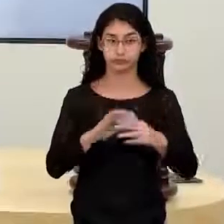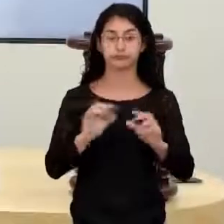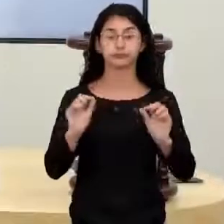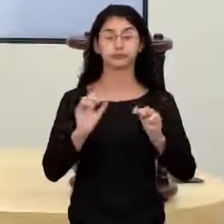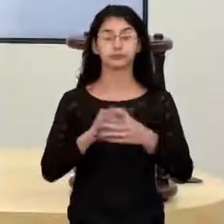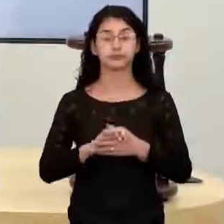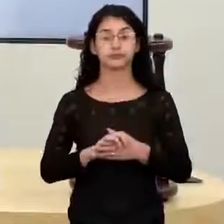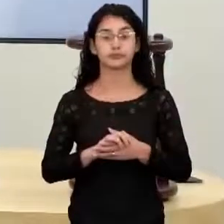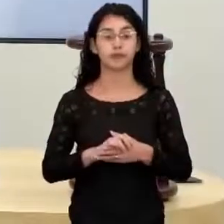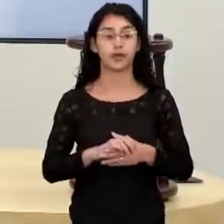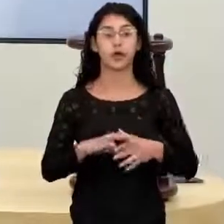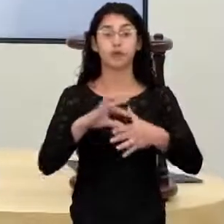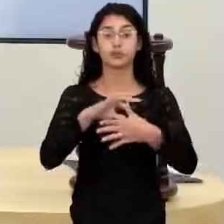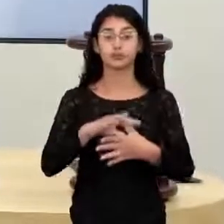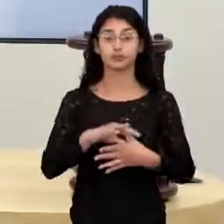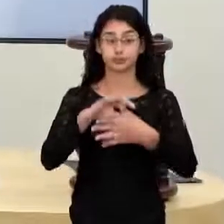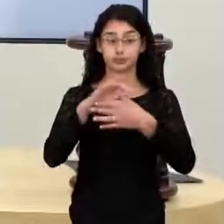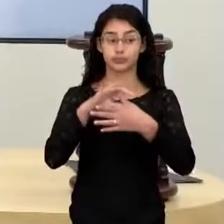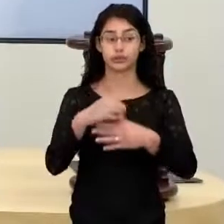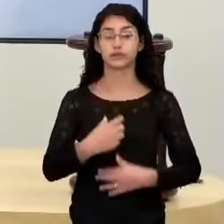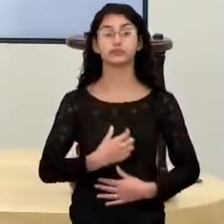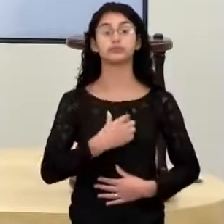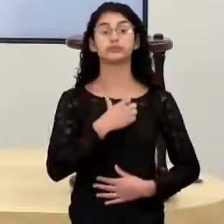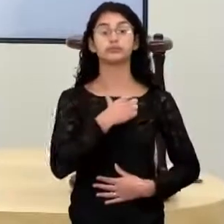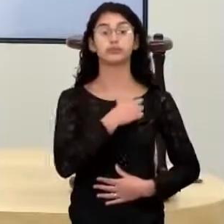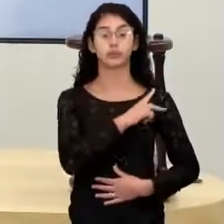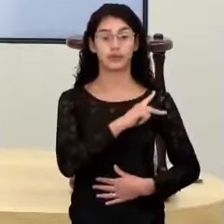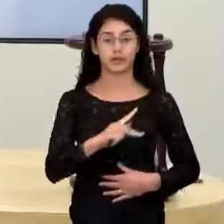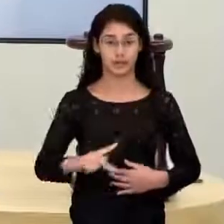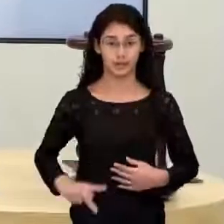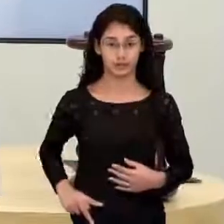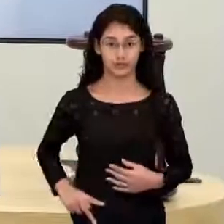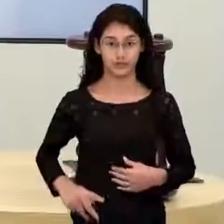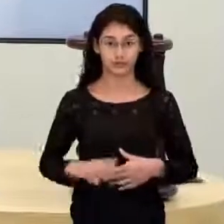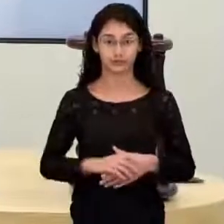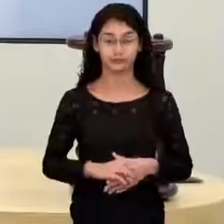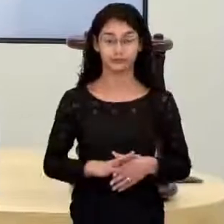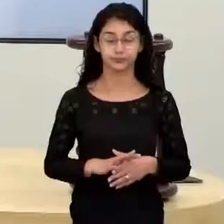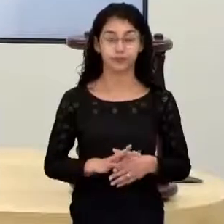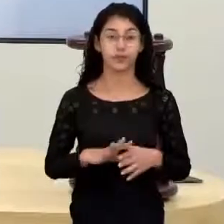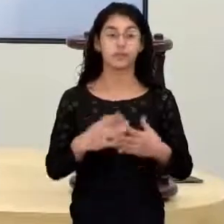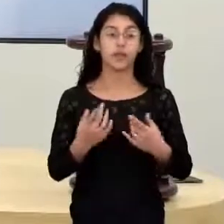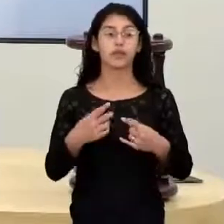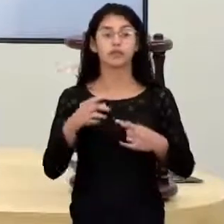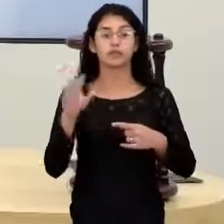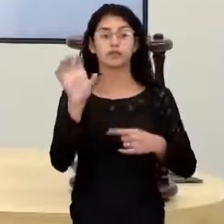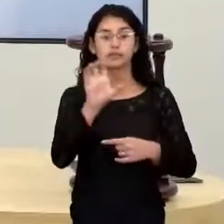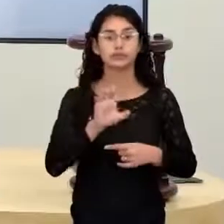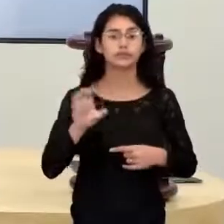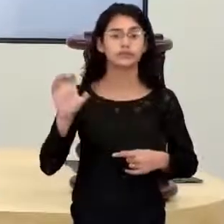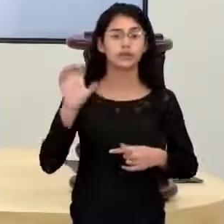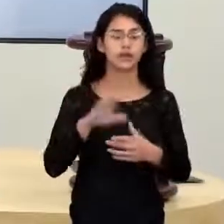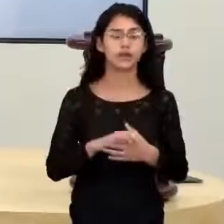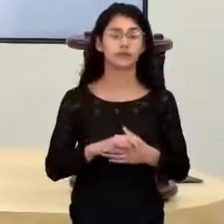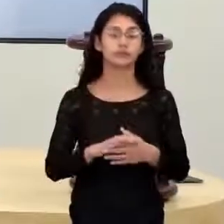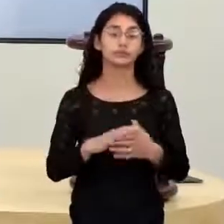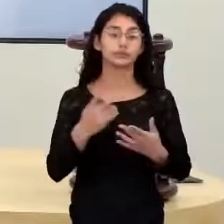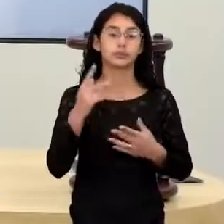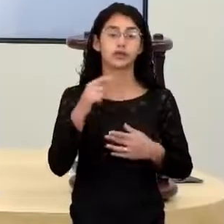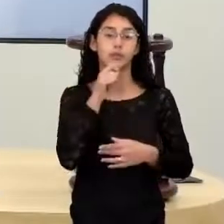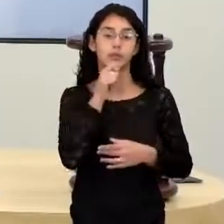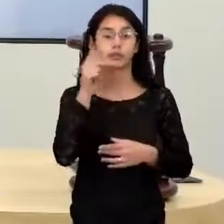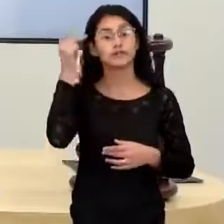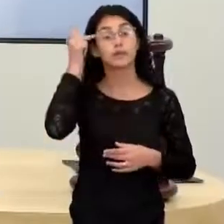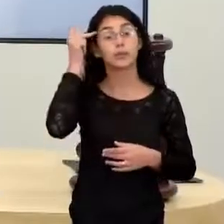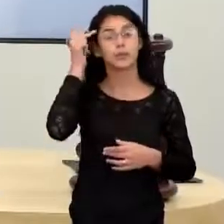o líder do executivo é o presidente. Mas quando nós pensamos no estado, por exemplo, o estado de São